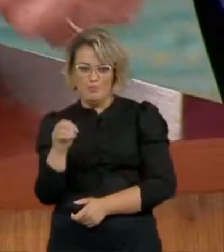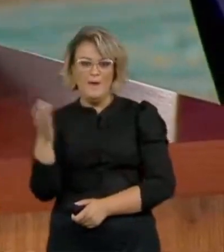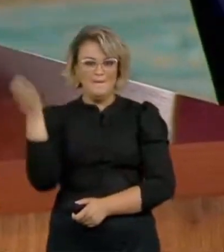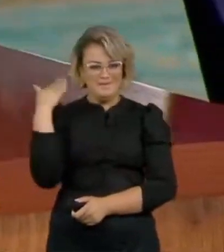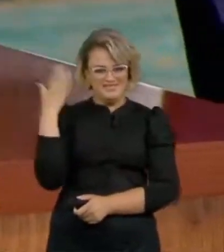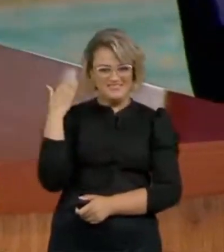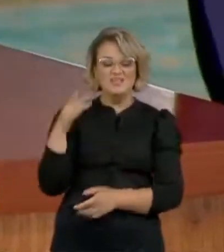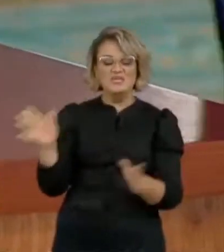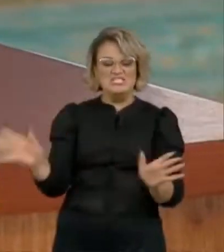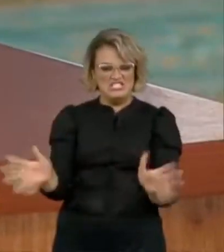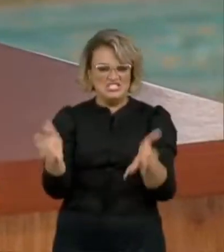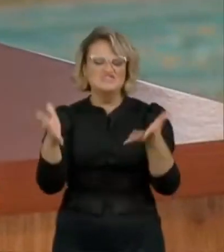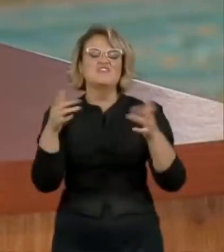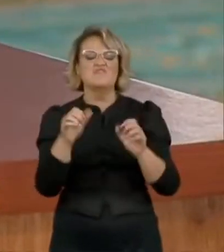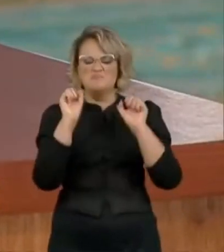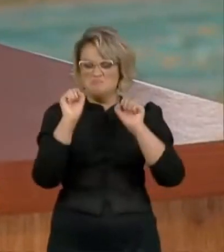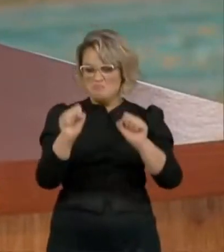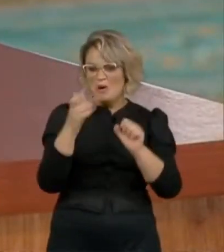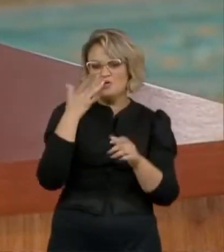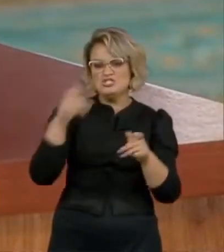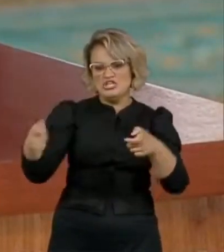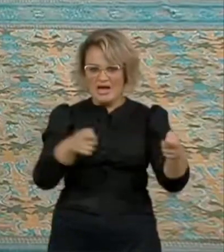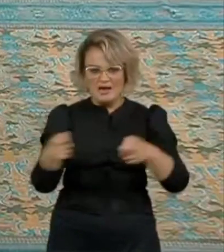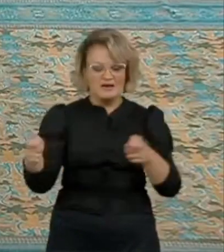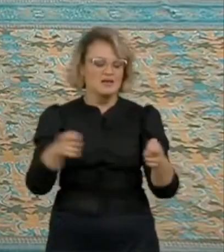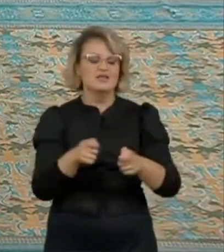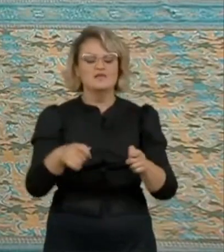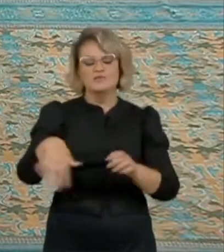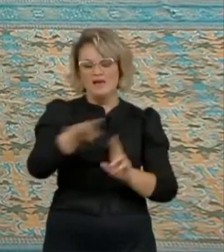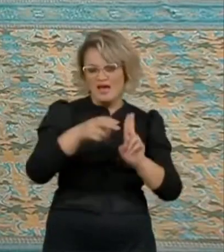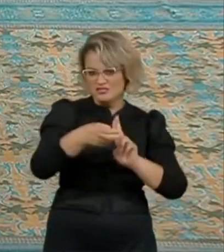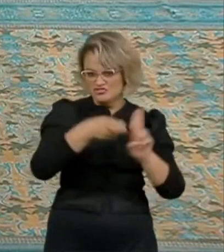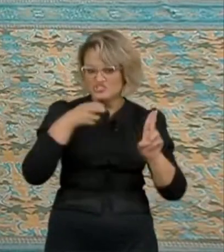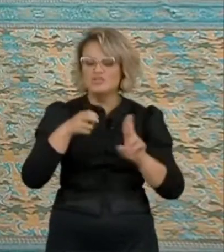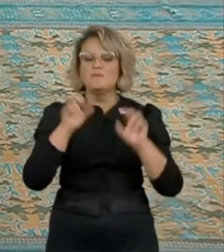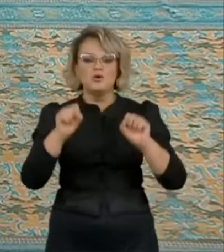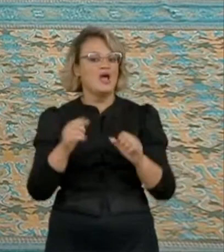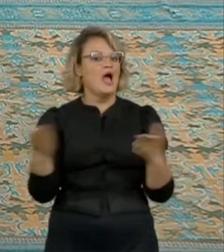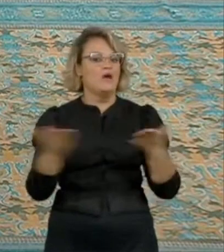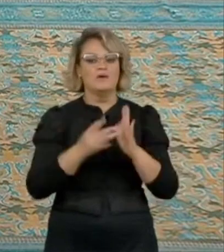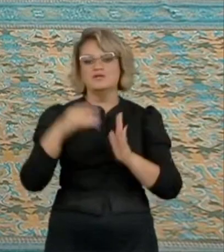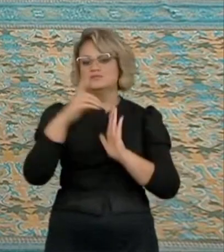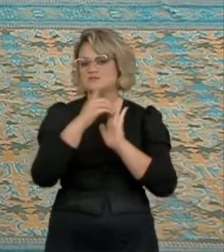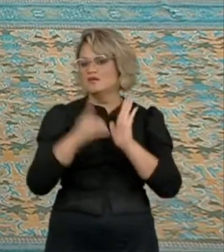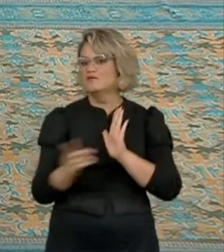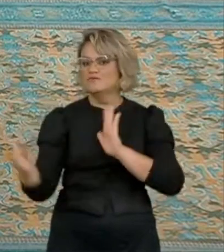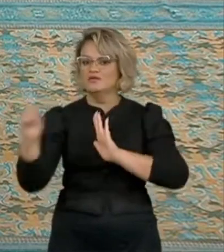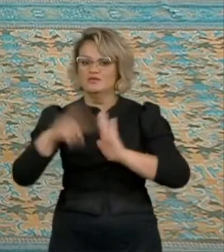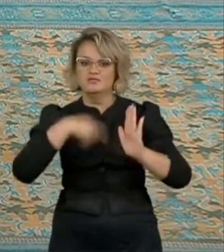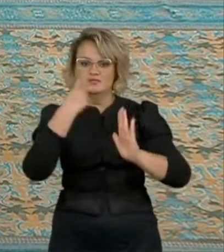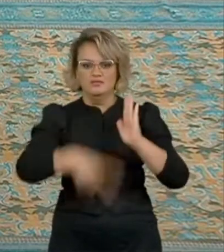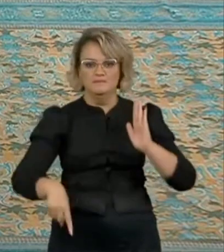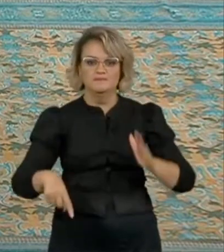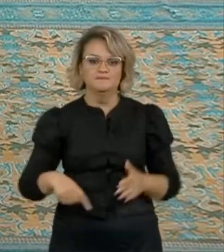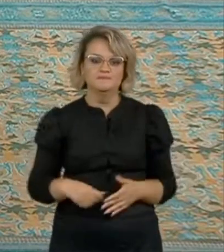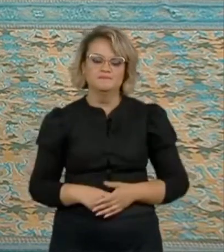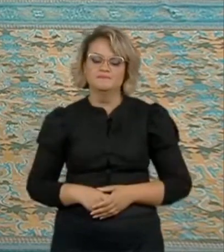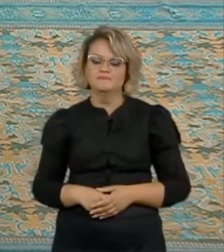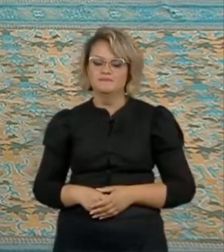incentivava o garimpo ilegal na Amazônia em terras indígenas e em áreas de Proteção Ambiental